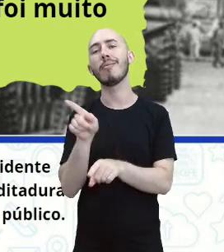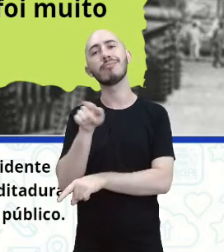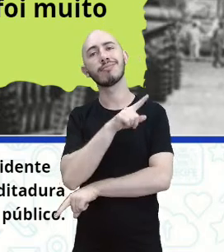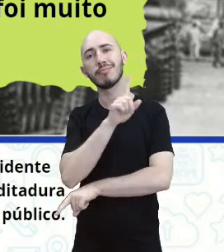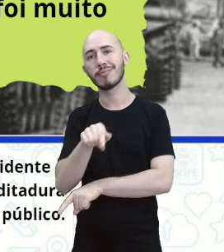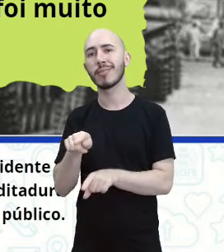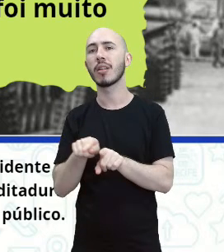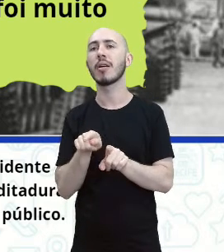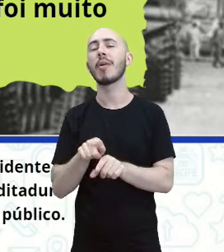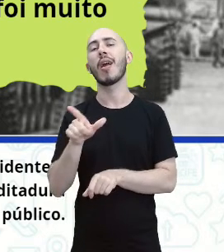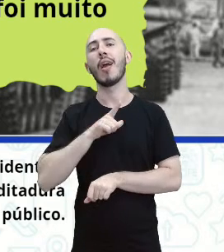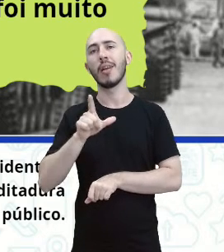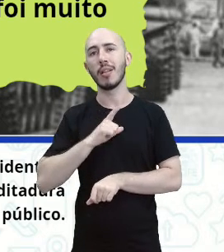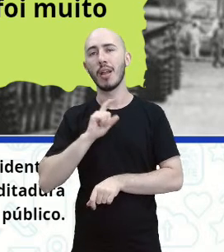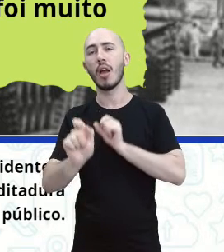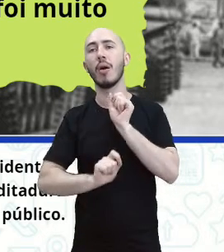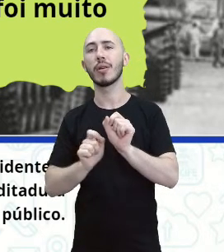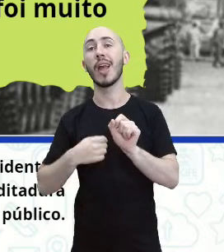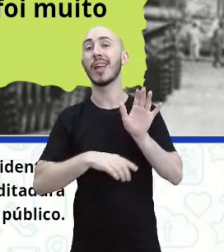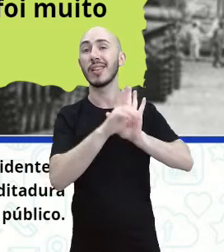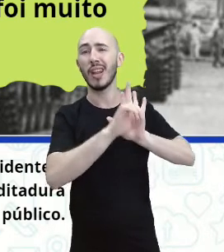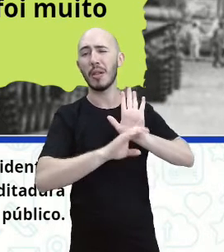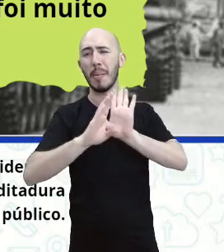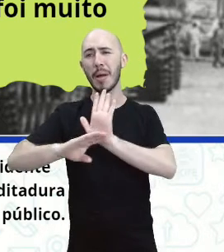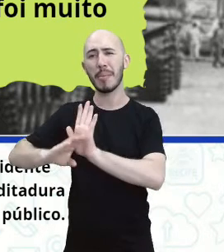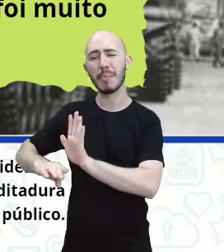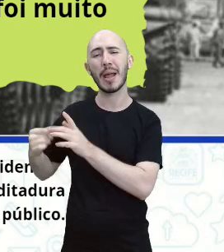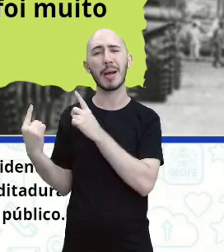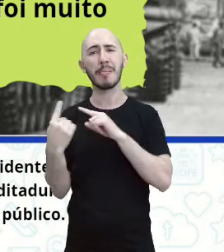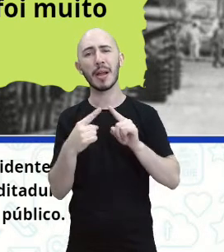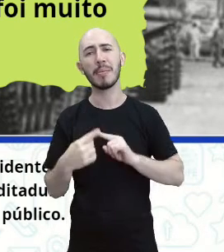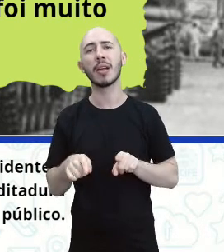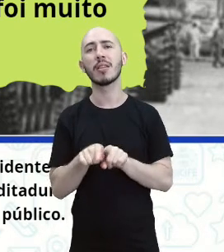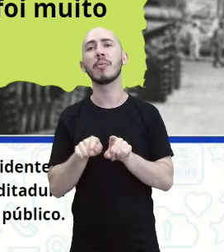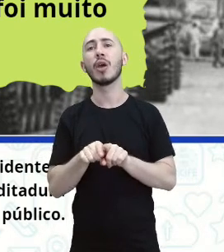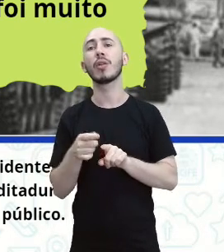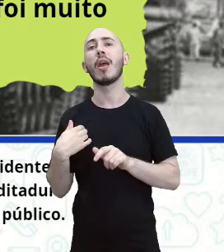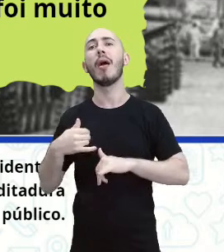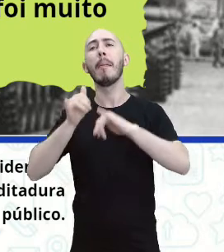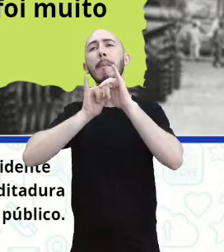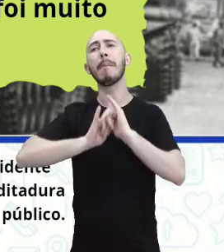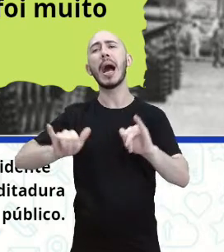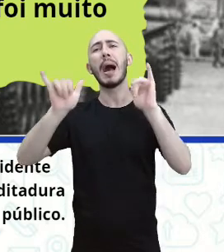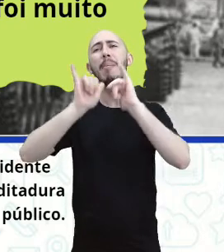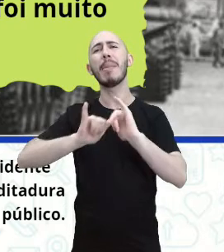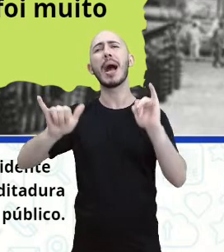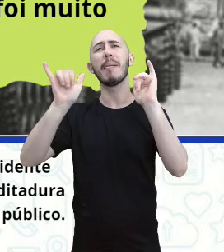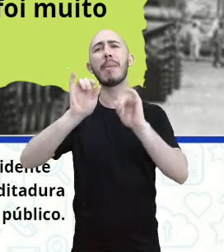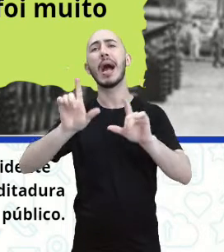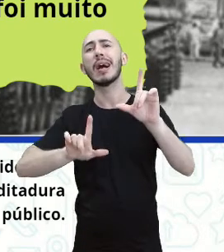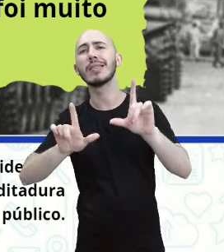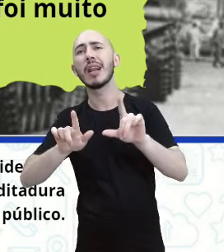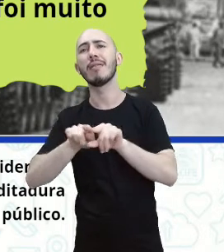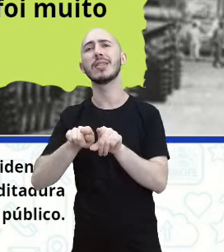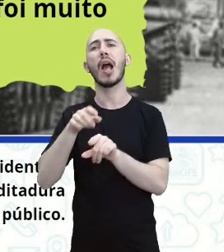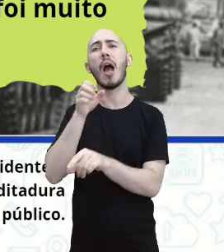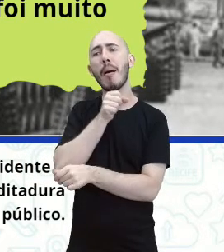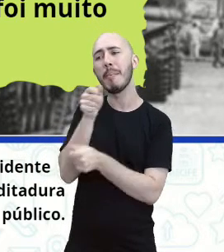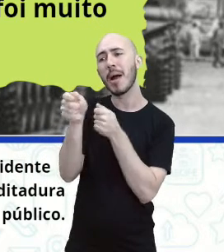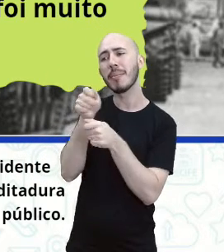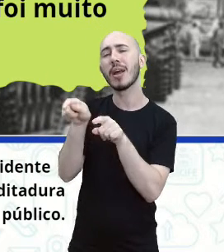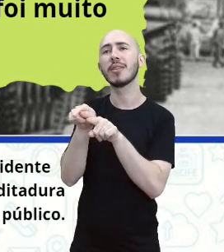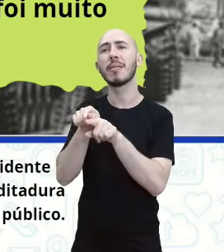da perseguição, da falta de direitos, a imprensa não pôde fazer as publicações que queriam, que trouxessem algum tipo de crítica ou denúncia do